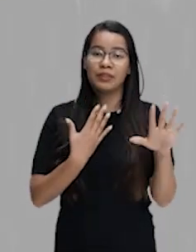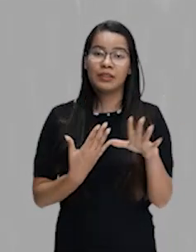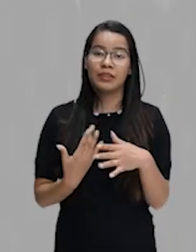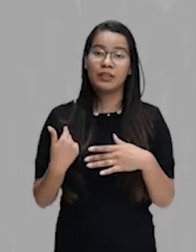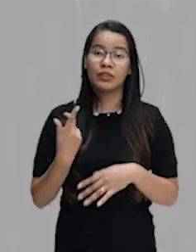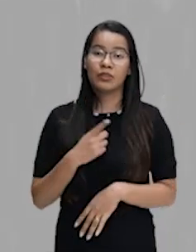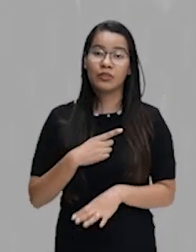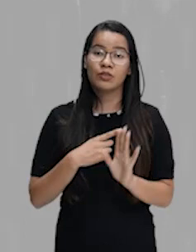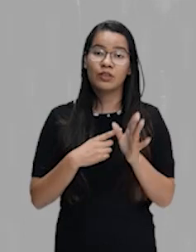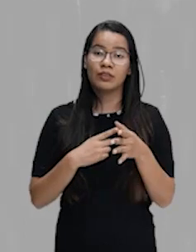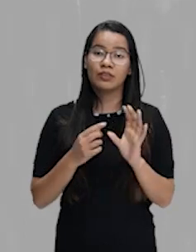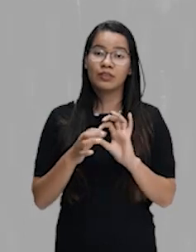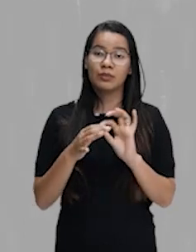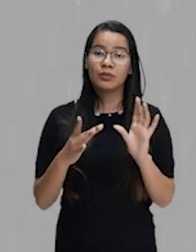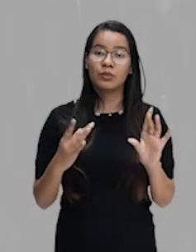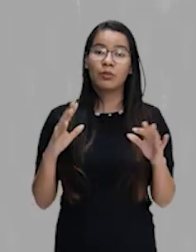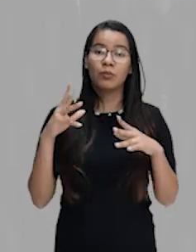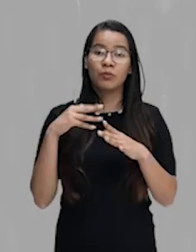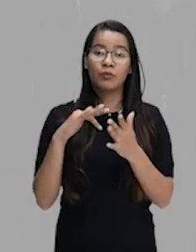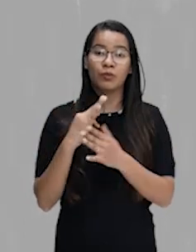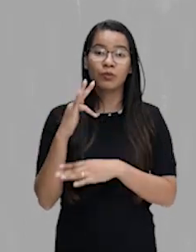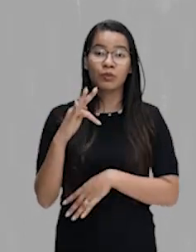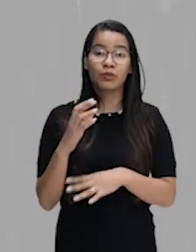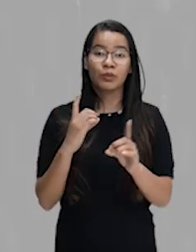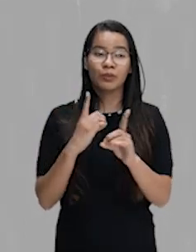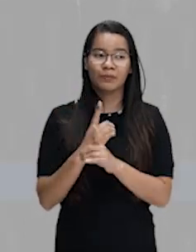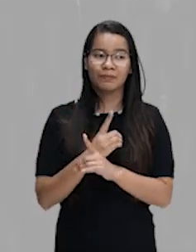e a gente já deixa o encontro marcado para a próxima aula,